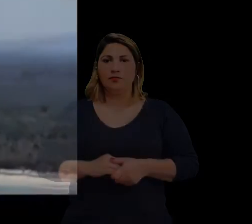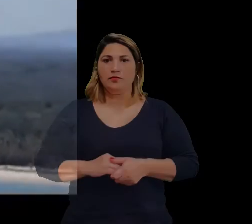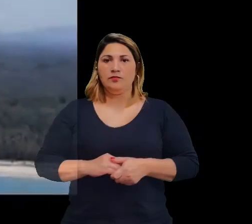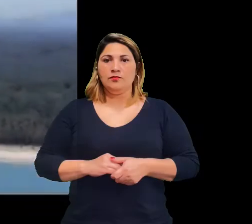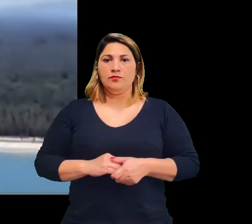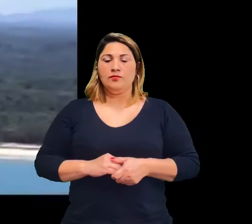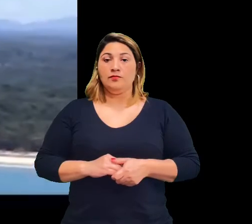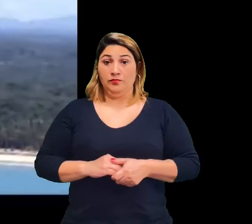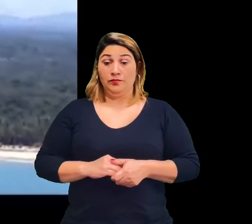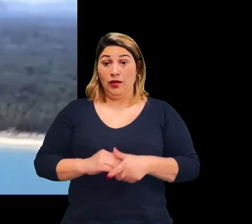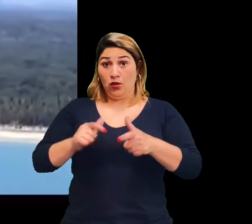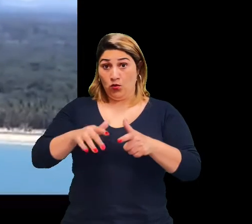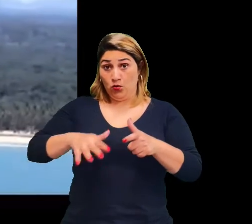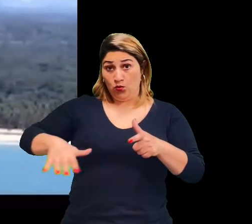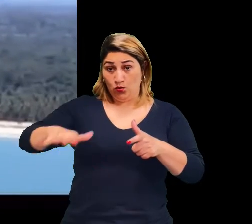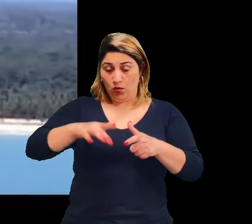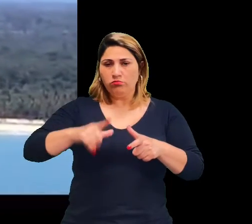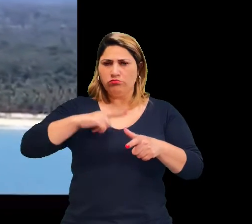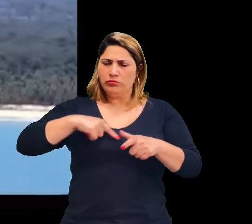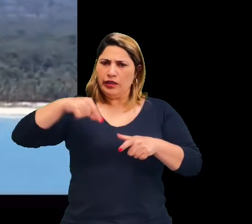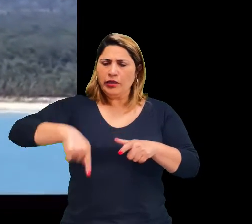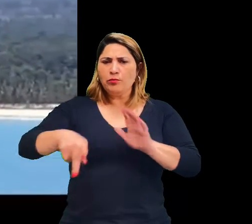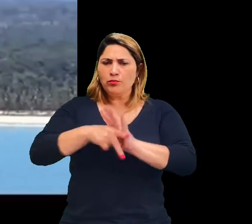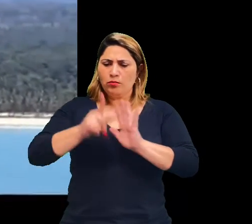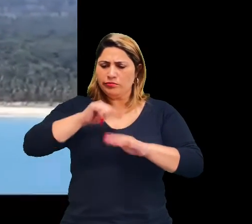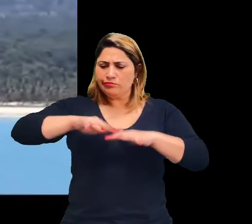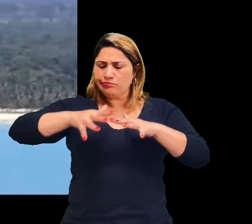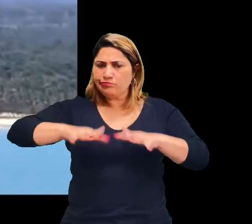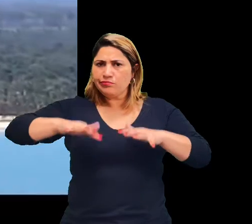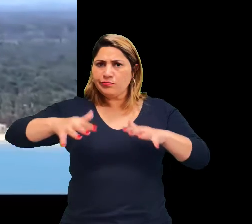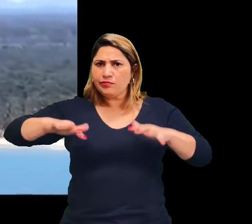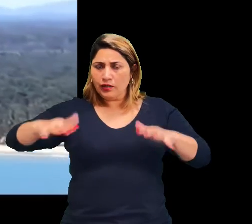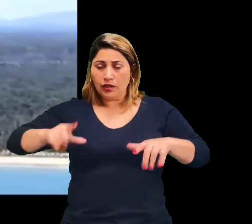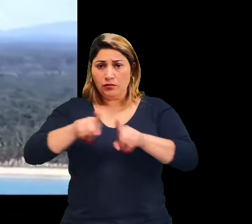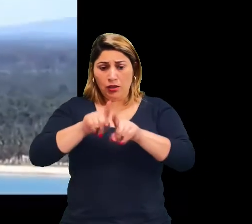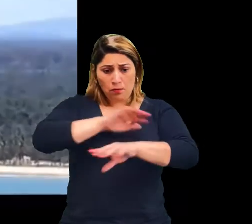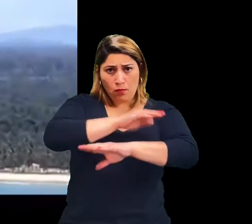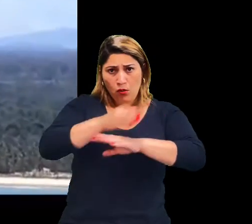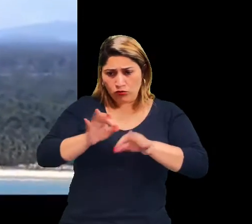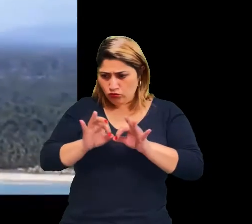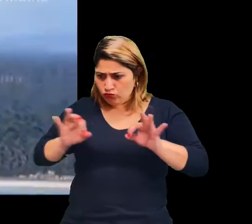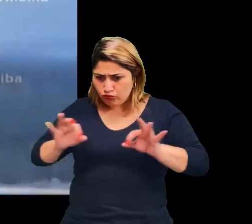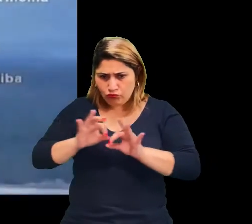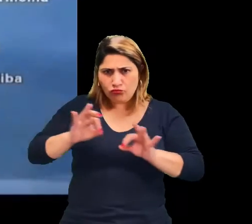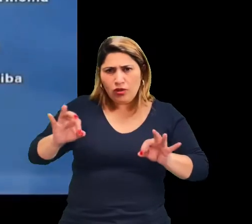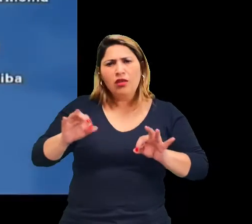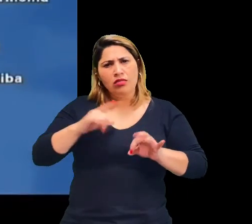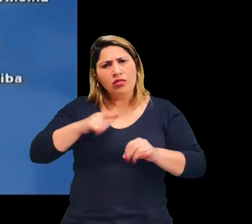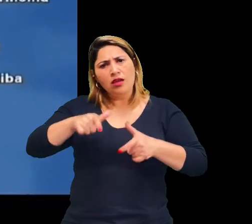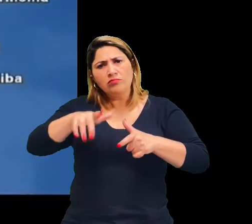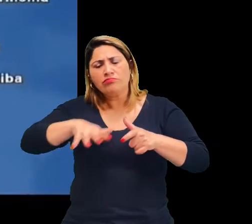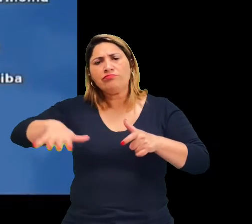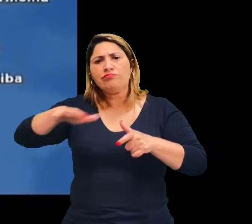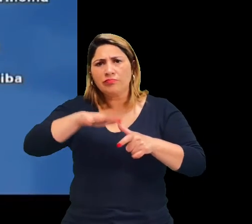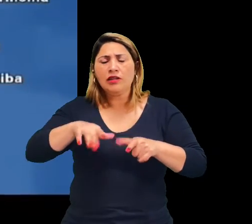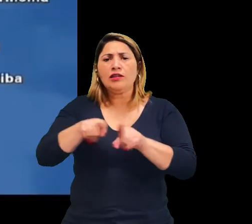A região delimitada pela costa atlântica a leste e pelo Monte Pascoal a oeste, pelo município de Belmonte